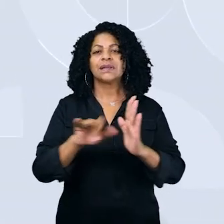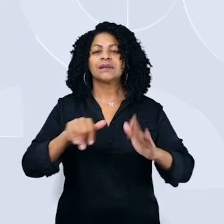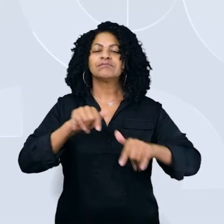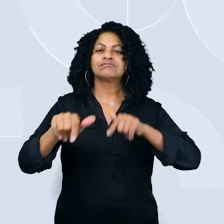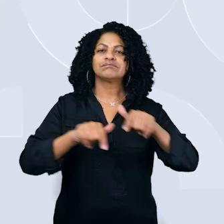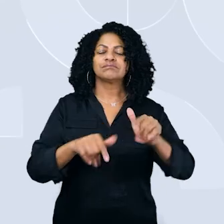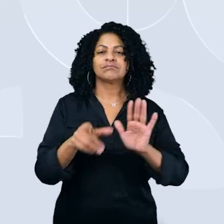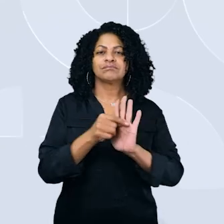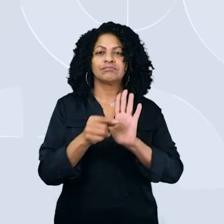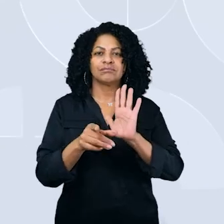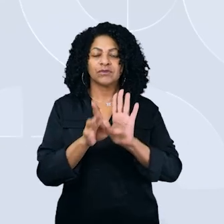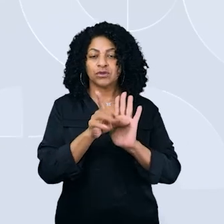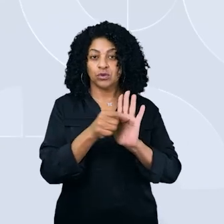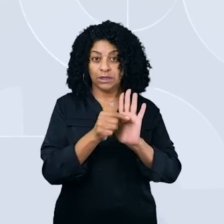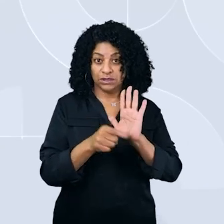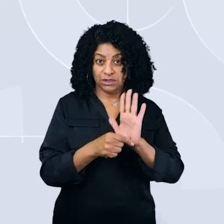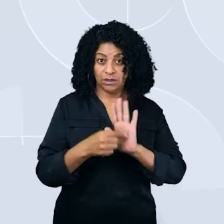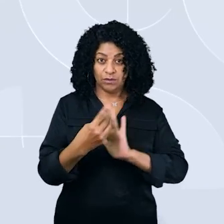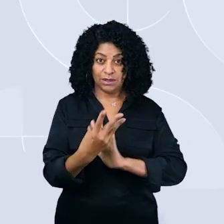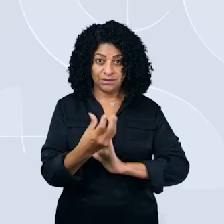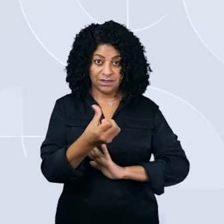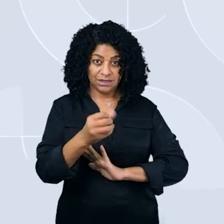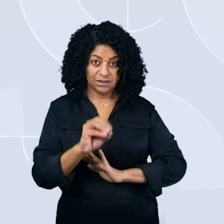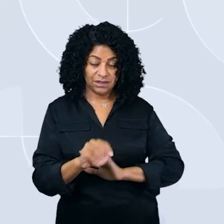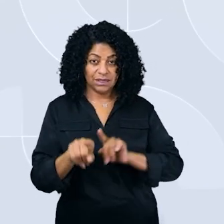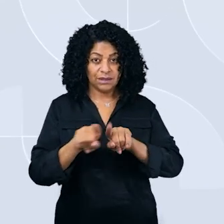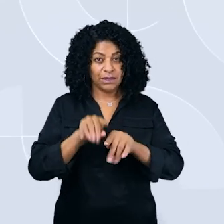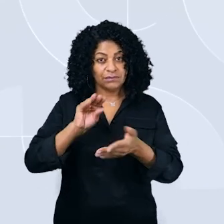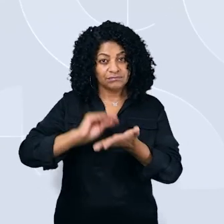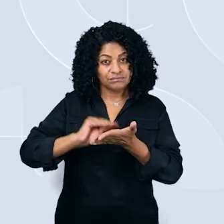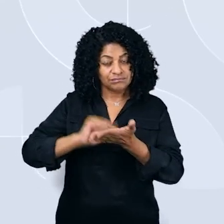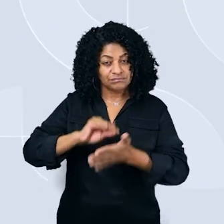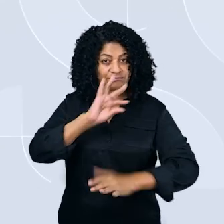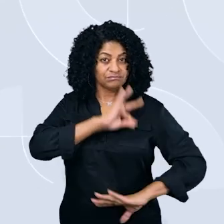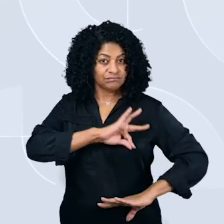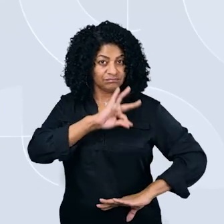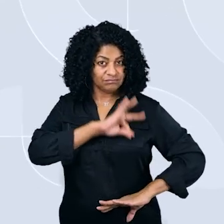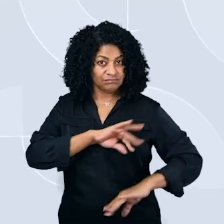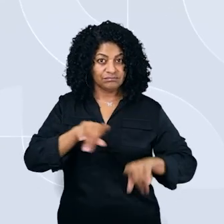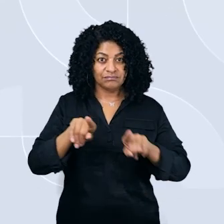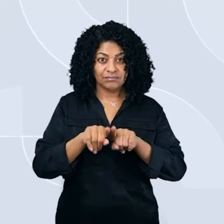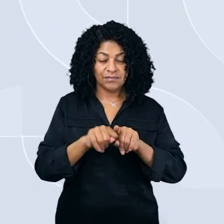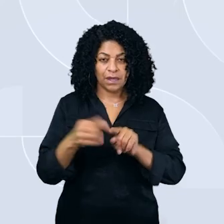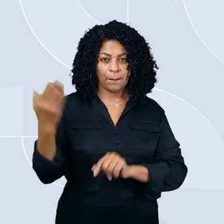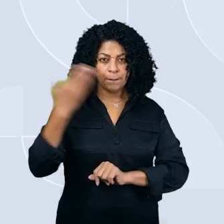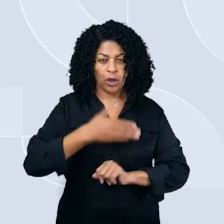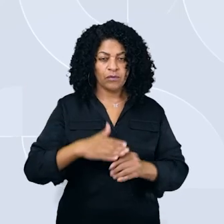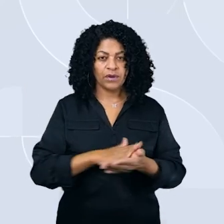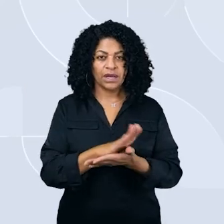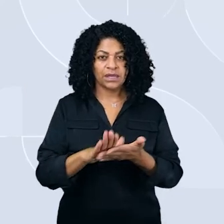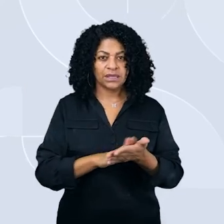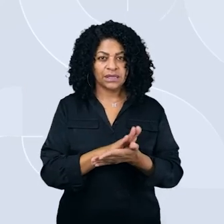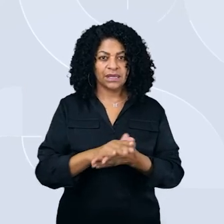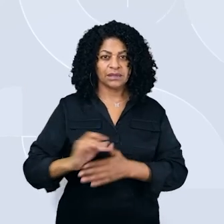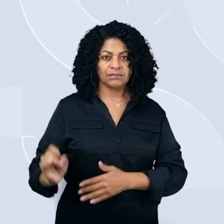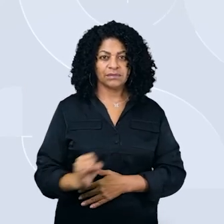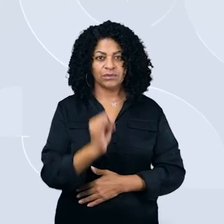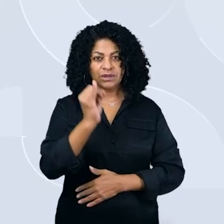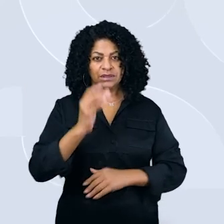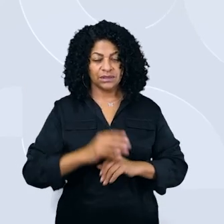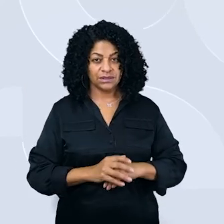no artigo 460 definiu que, na falta de estipulação do salário ou não havendo prova sobre a